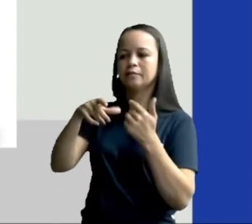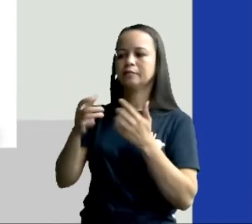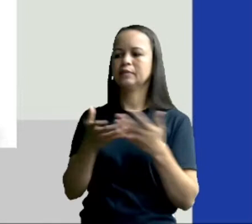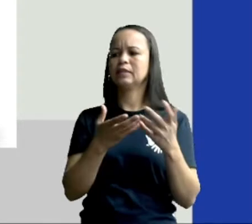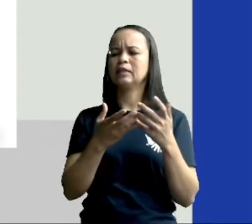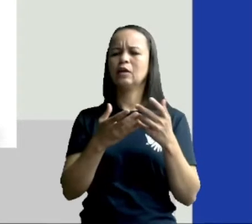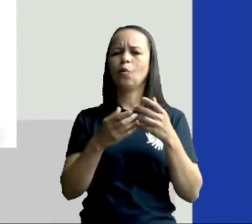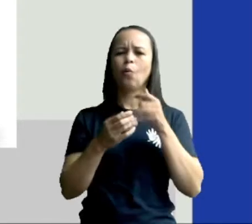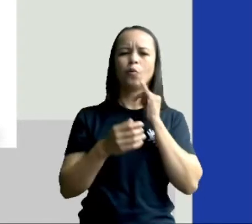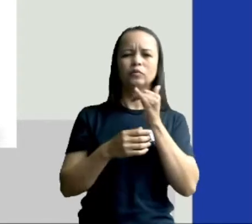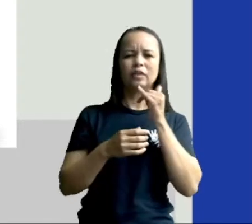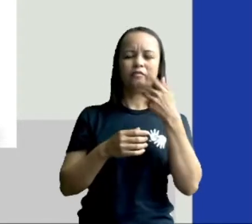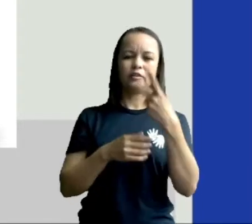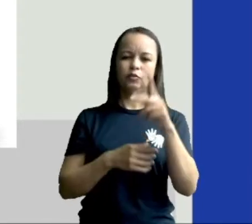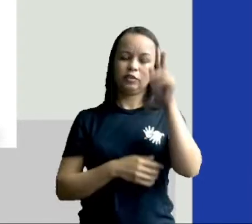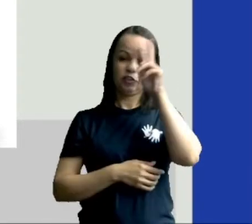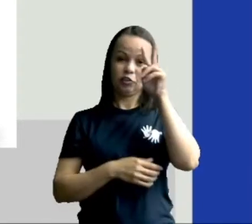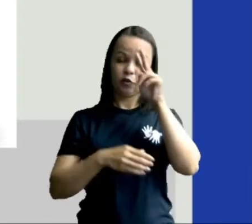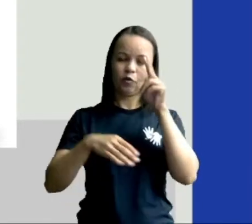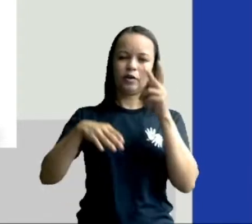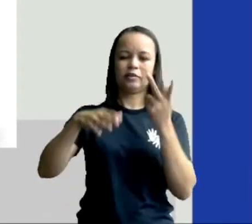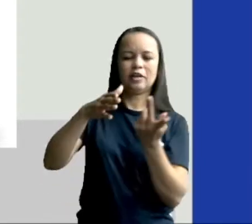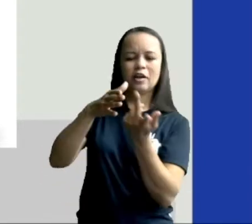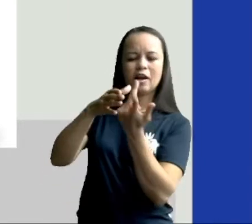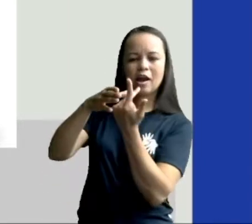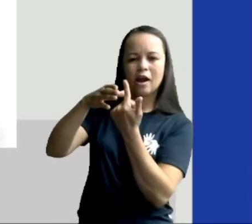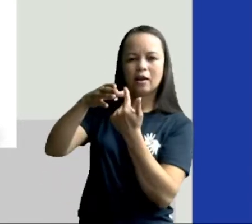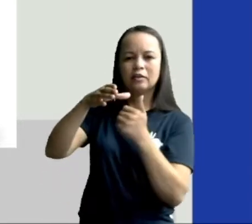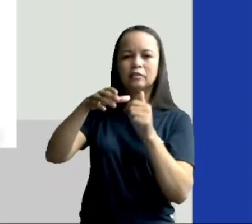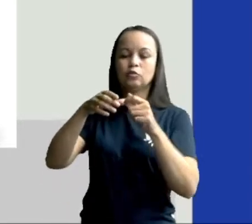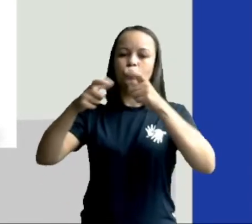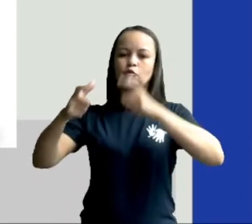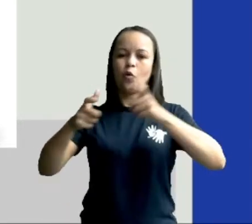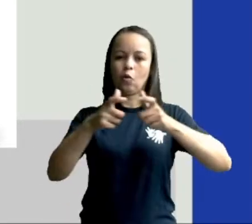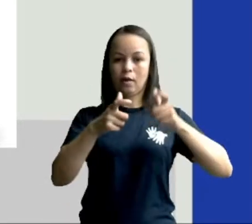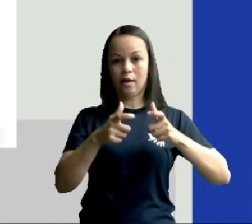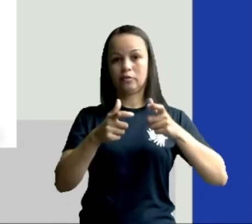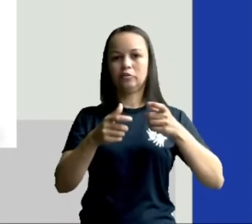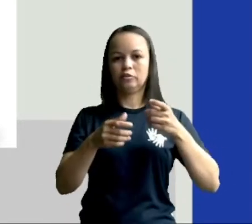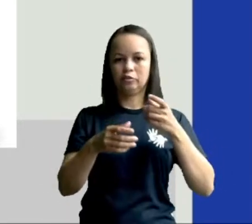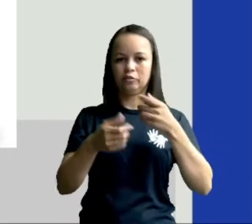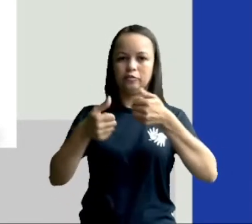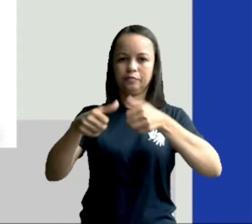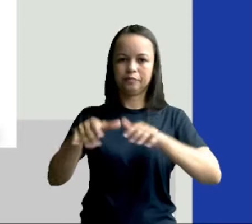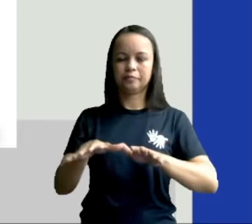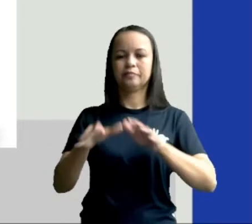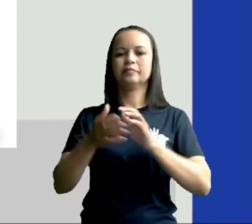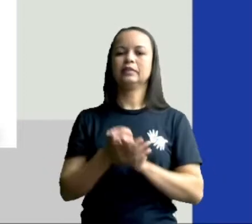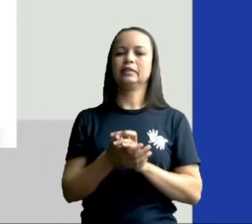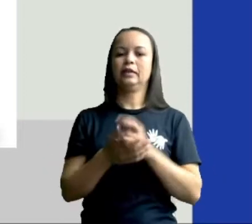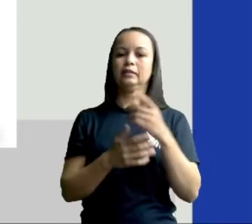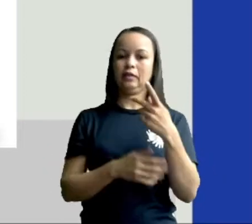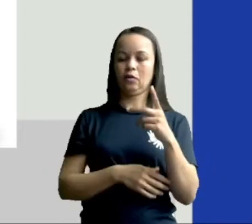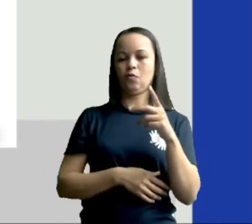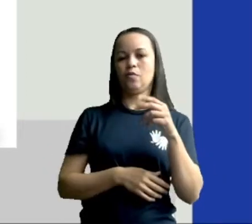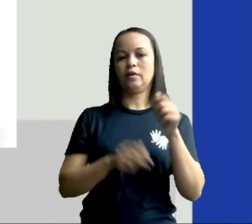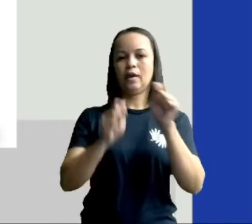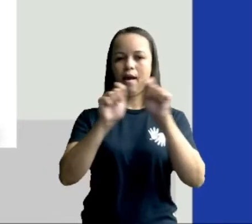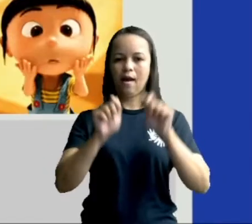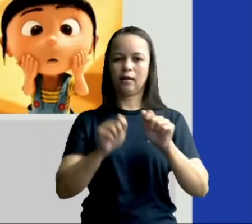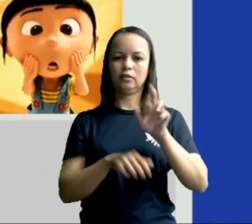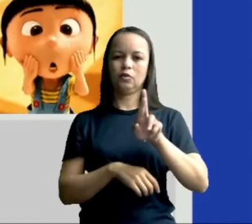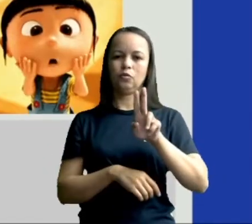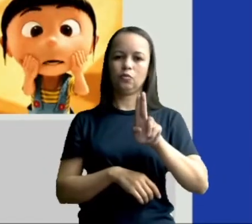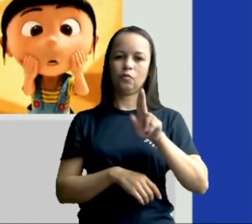fazendo desenhos nas paredes dos locais que habitavam. Olha aí alguns exemplos de arte rupestre.